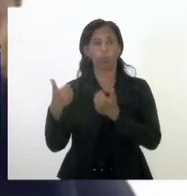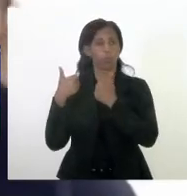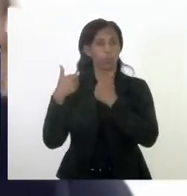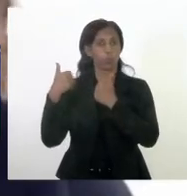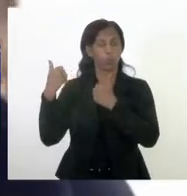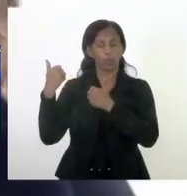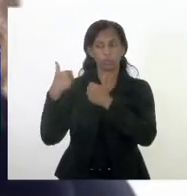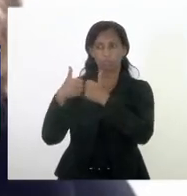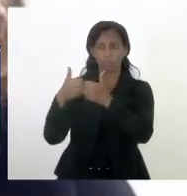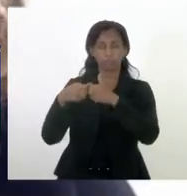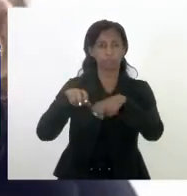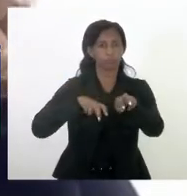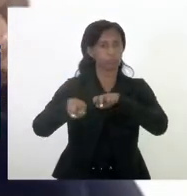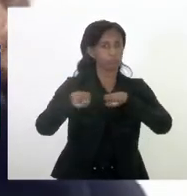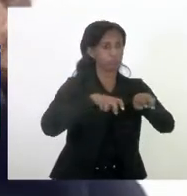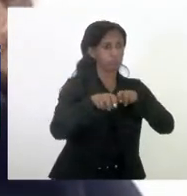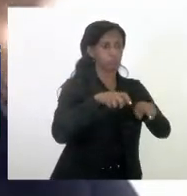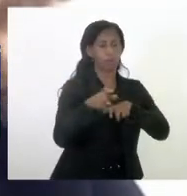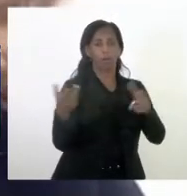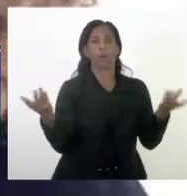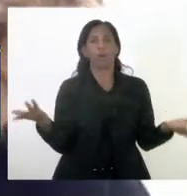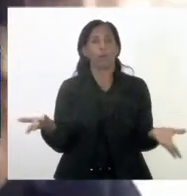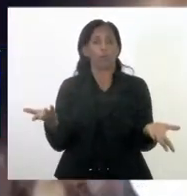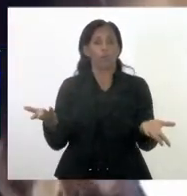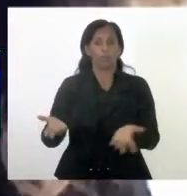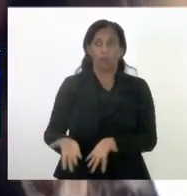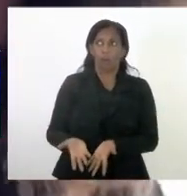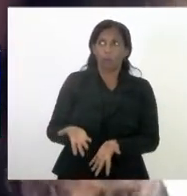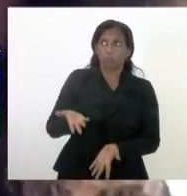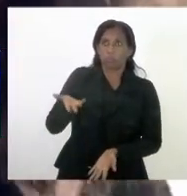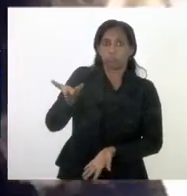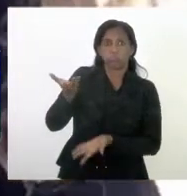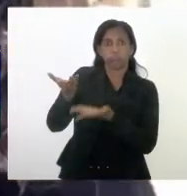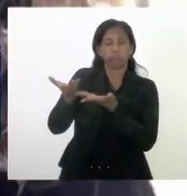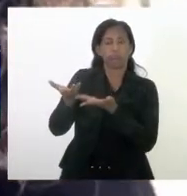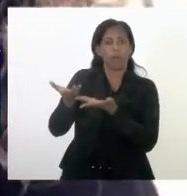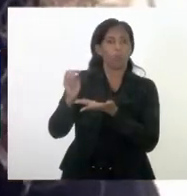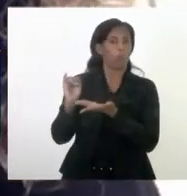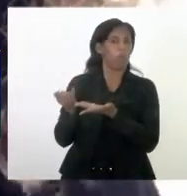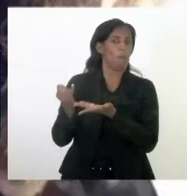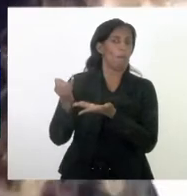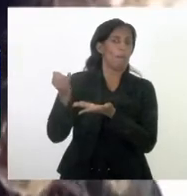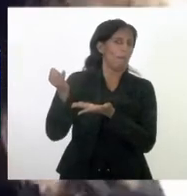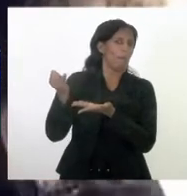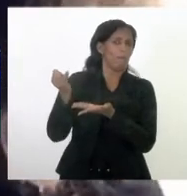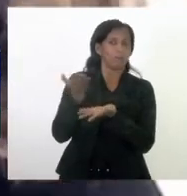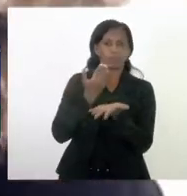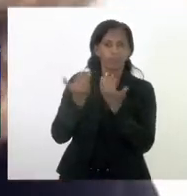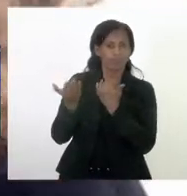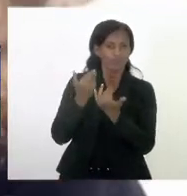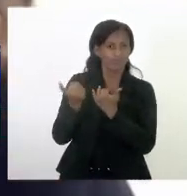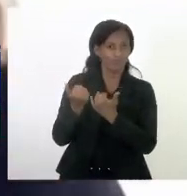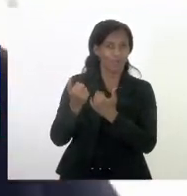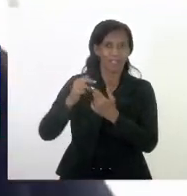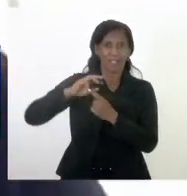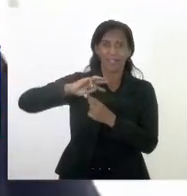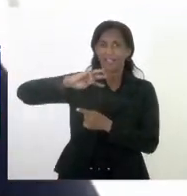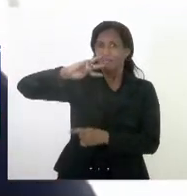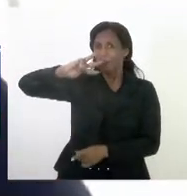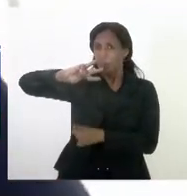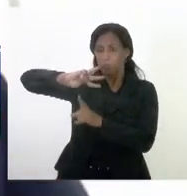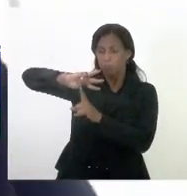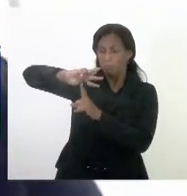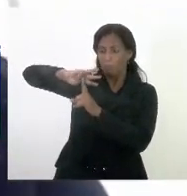qualquer alimento. Então, a alta né, acumulada nos alimentos é o triplo da